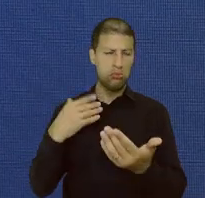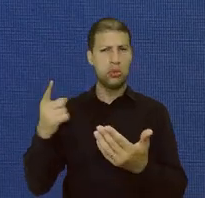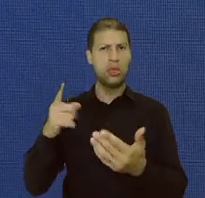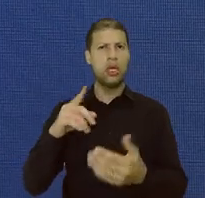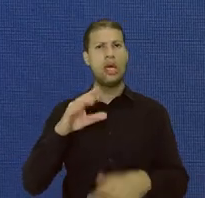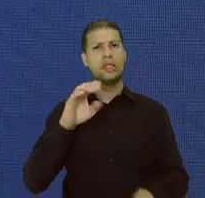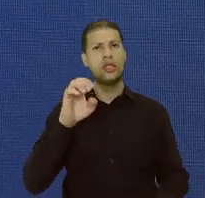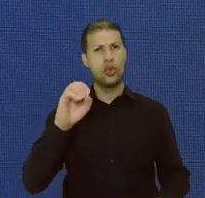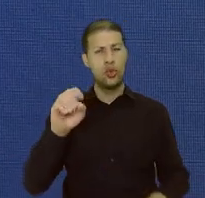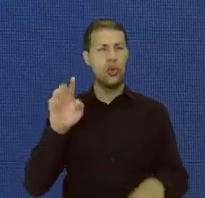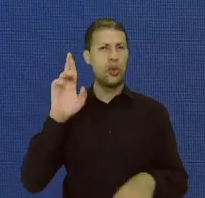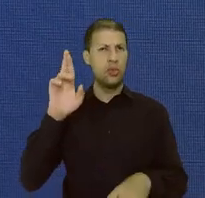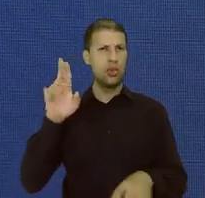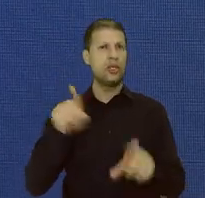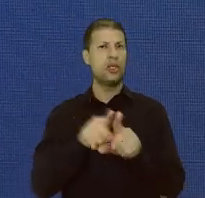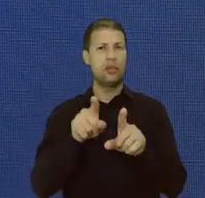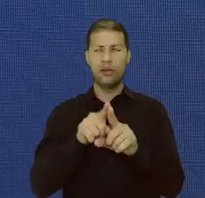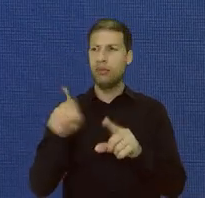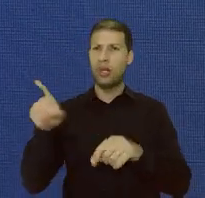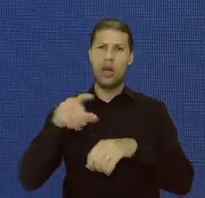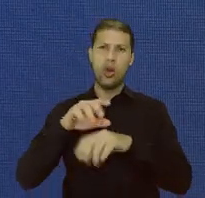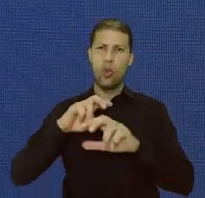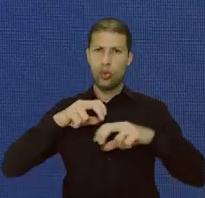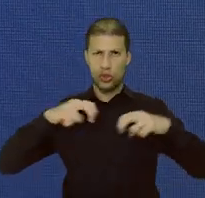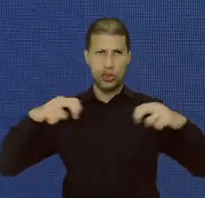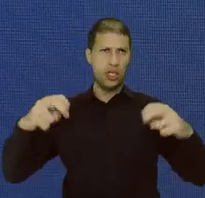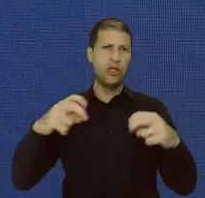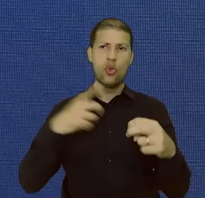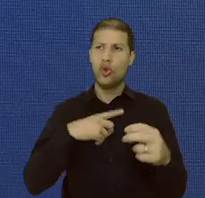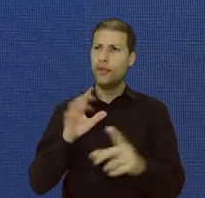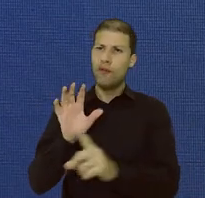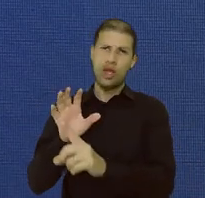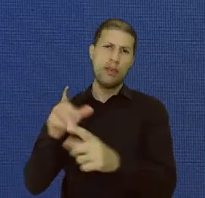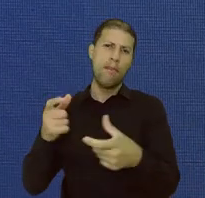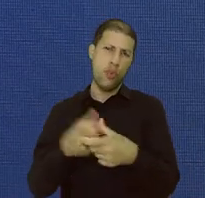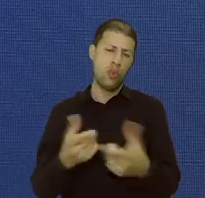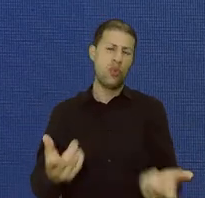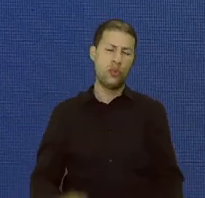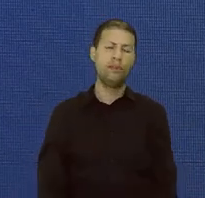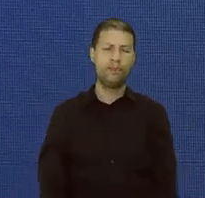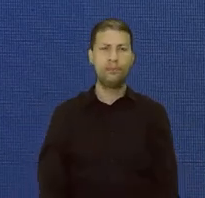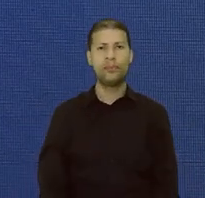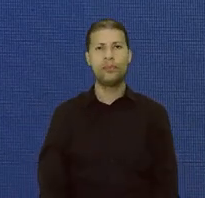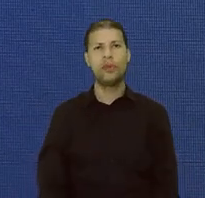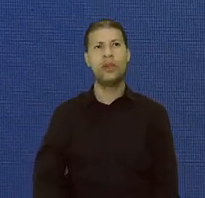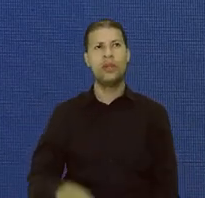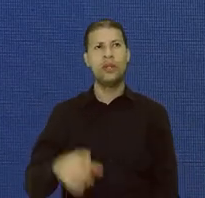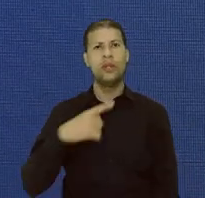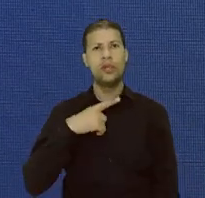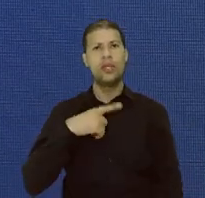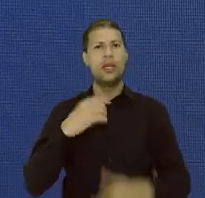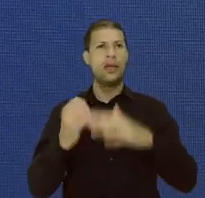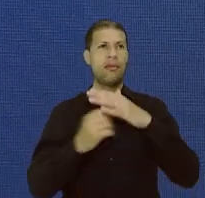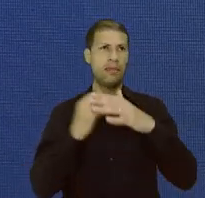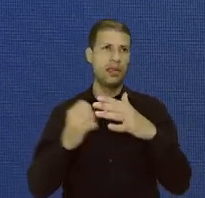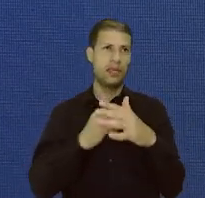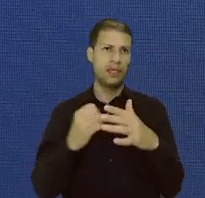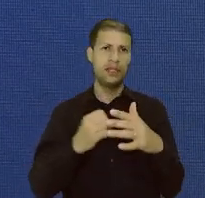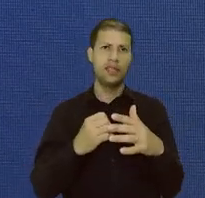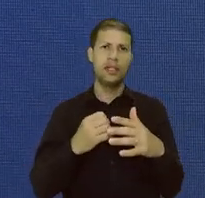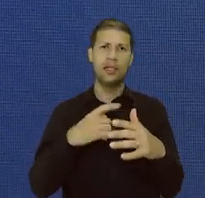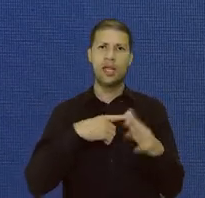a gente tem muito menos influência hoje do que quando tava na teclas então a gente quando a gente vira uma empresa fica tá em bolsa